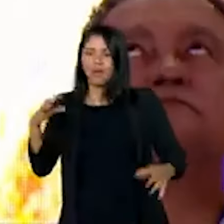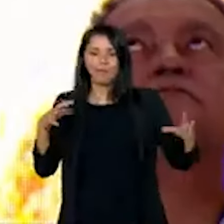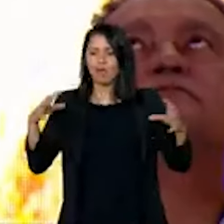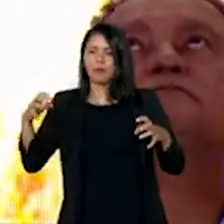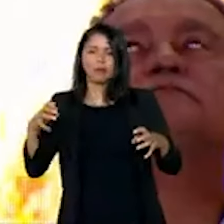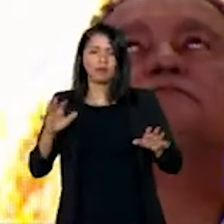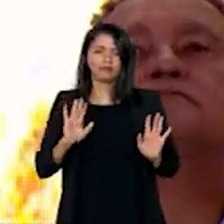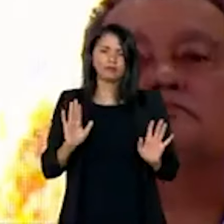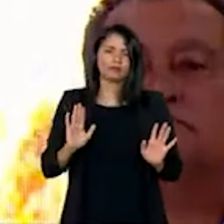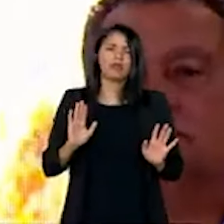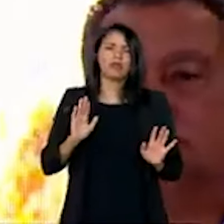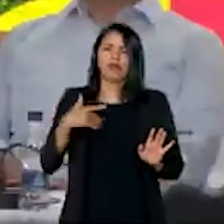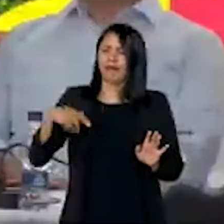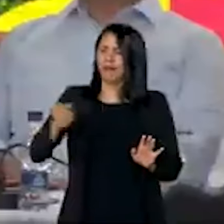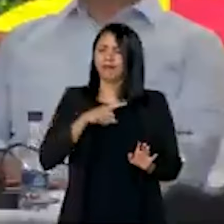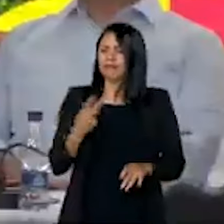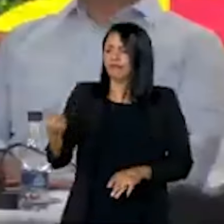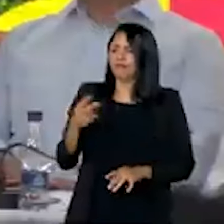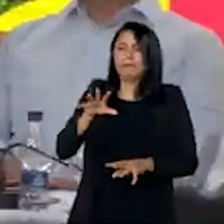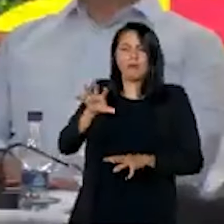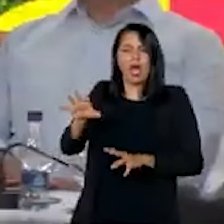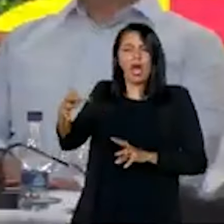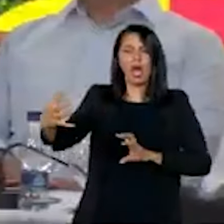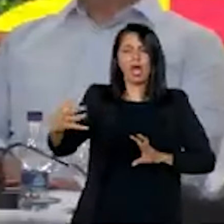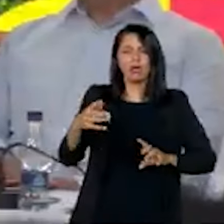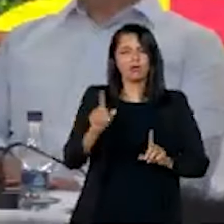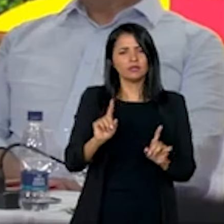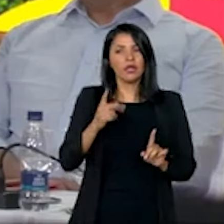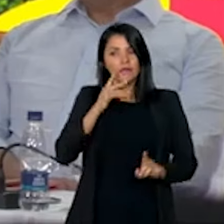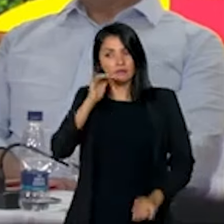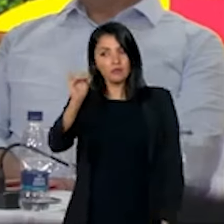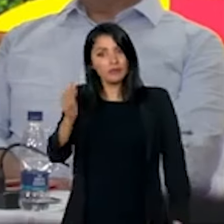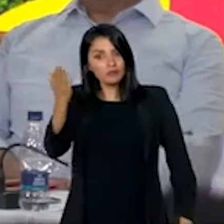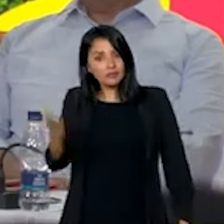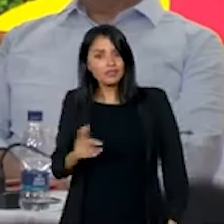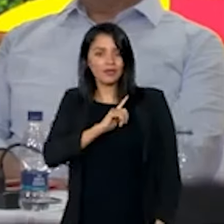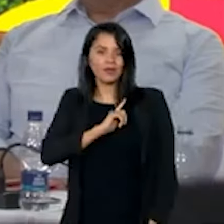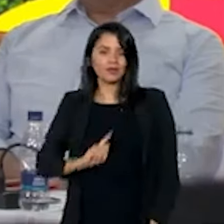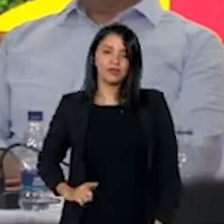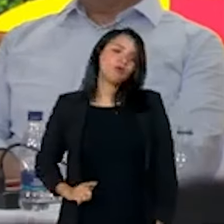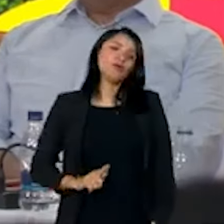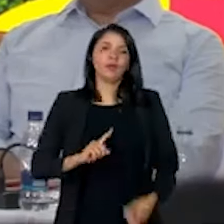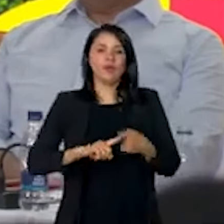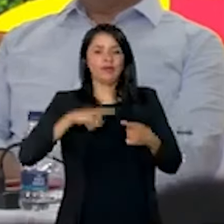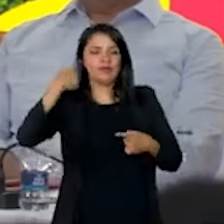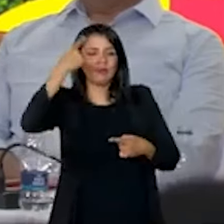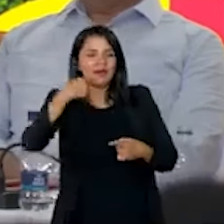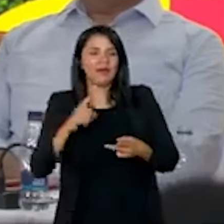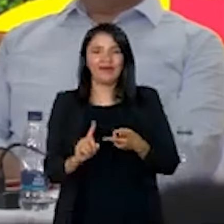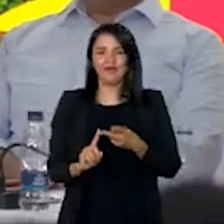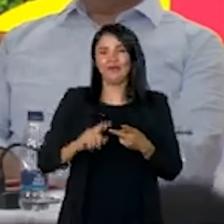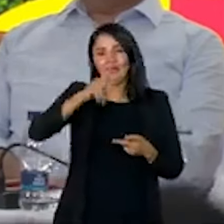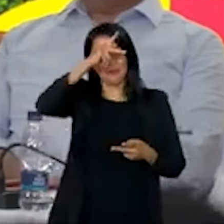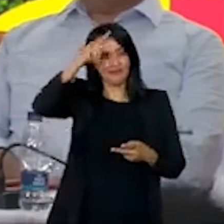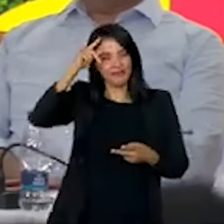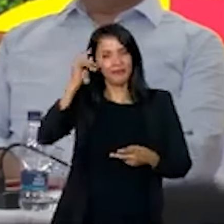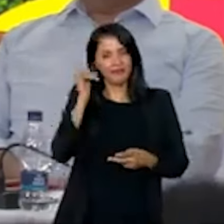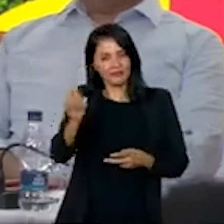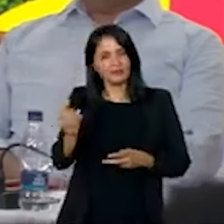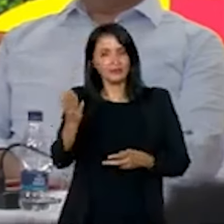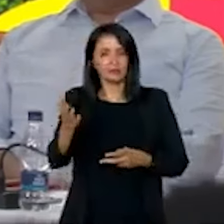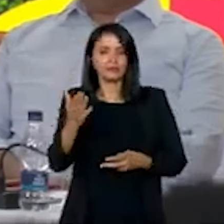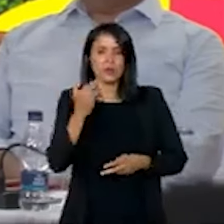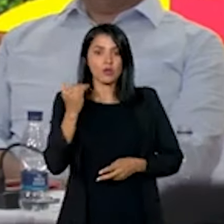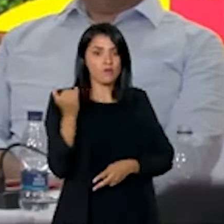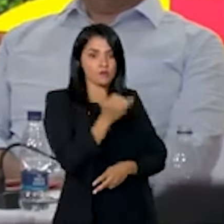governador, ao invés da gente ficar brigando, deixa eu lhe dizer uma coisa, Omar Aziz, deputados, prefeitos, eu disse